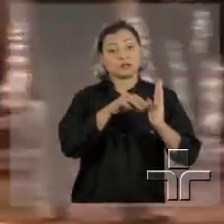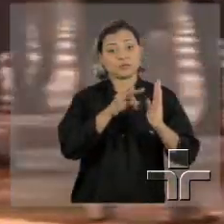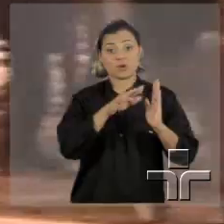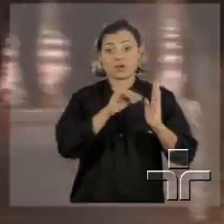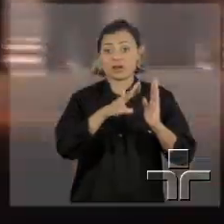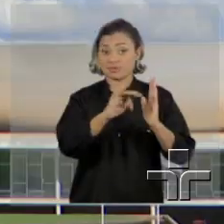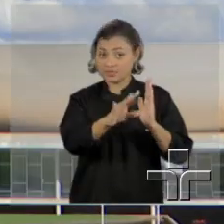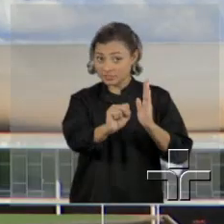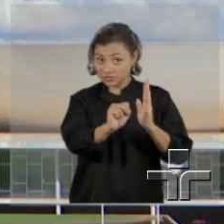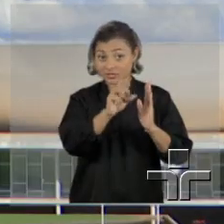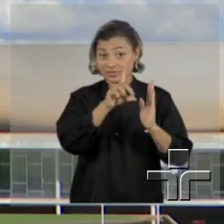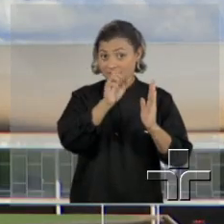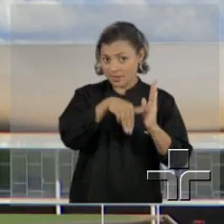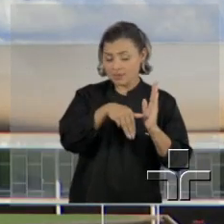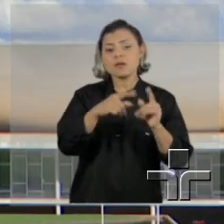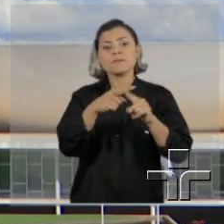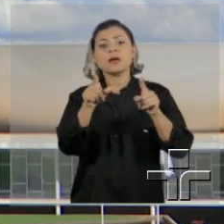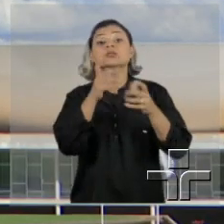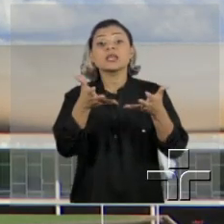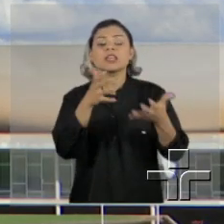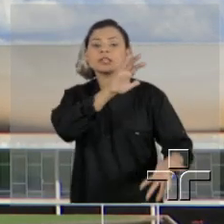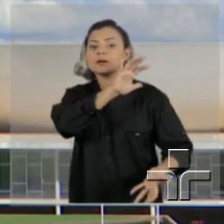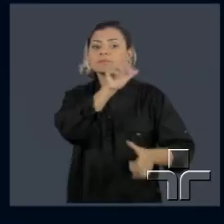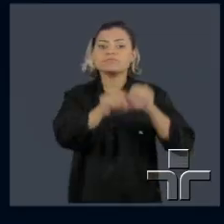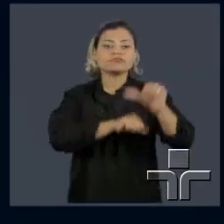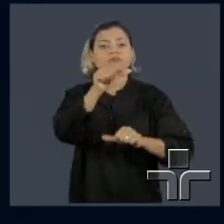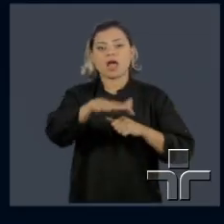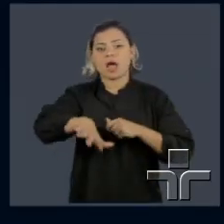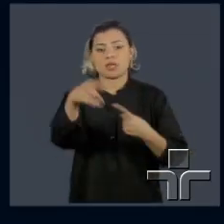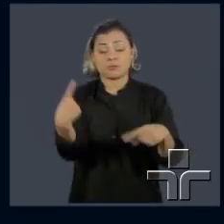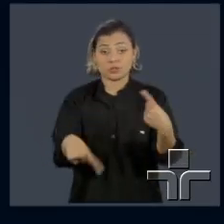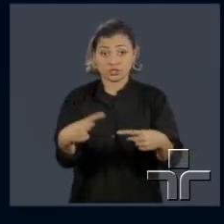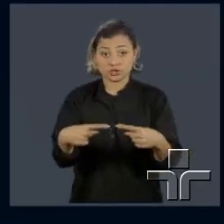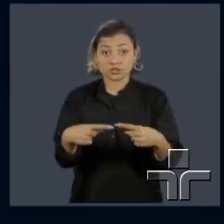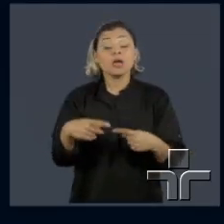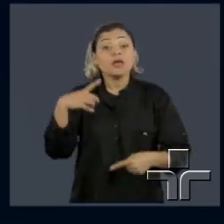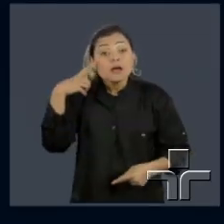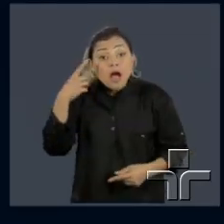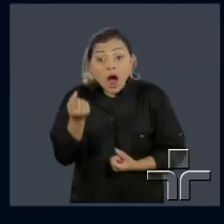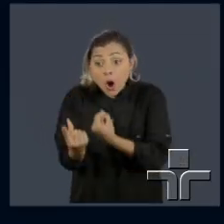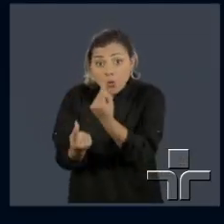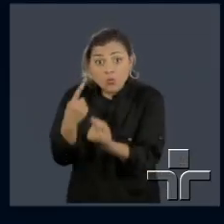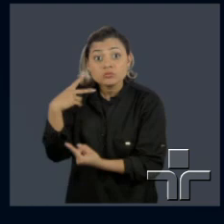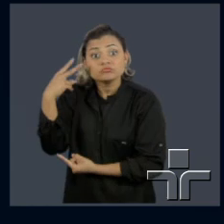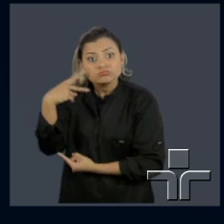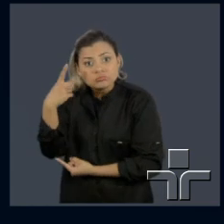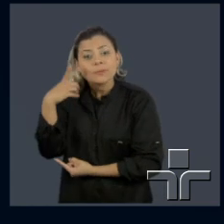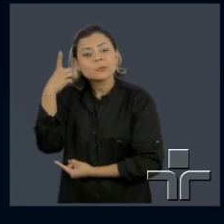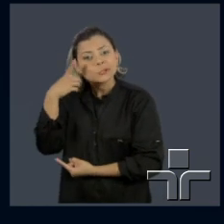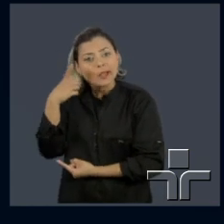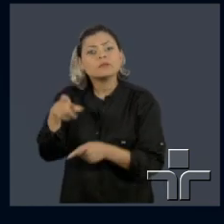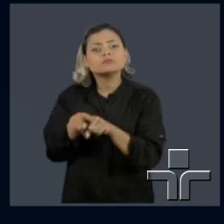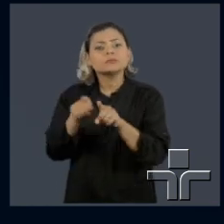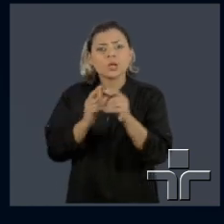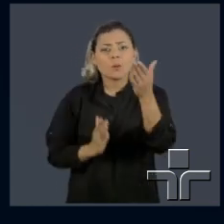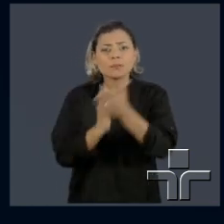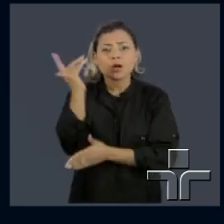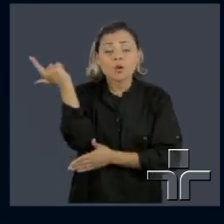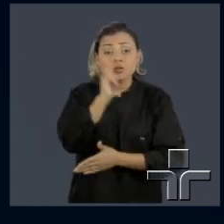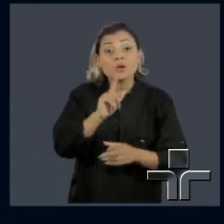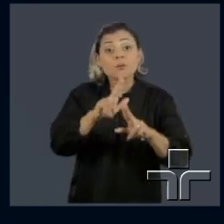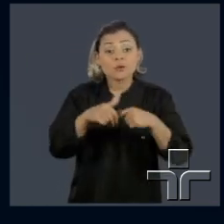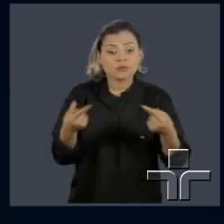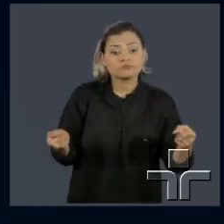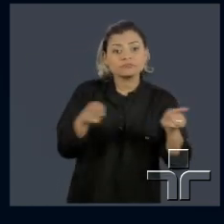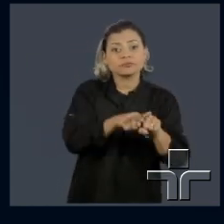mesma proposta, promover uma renovação na política. Esses parlamentares só puderam se eleger porque se filiaram a